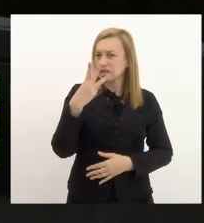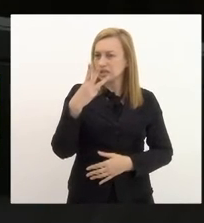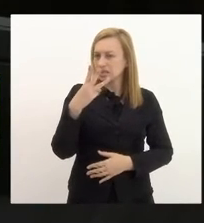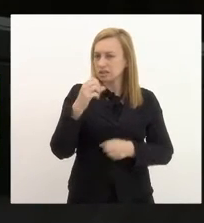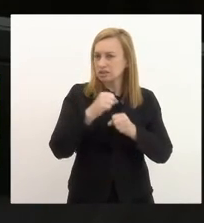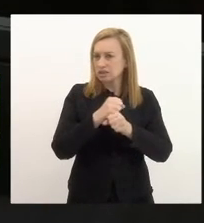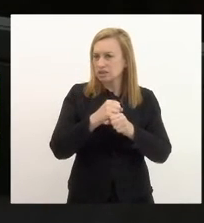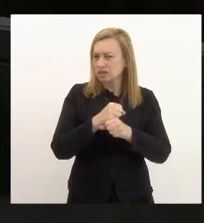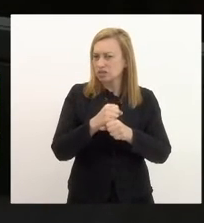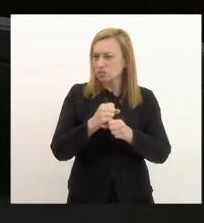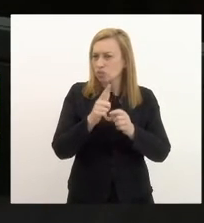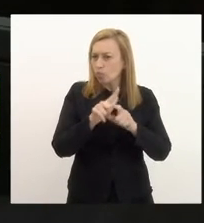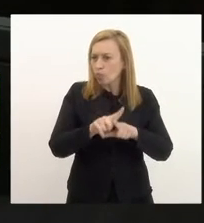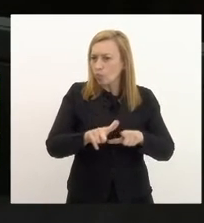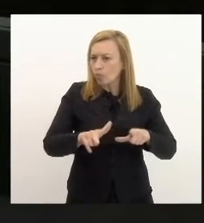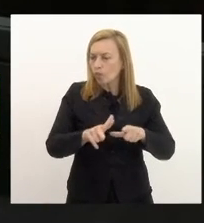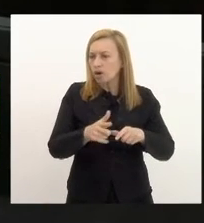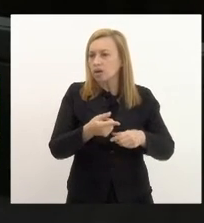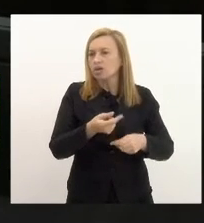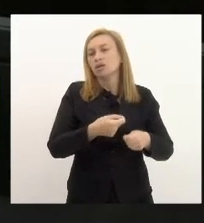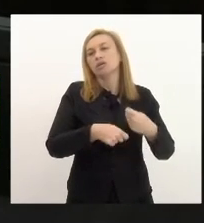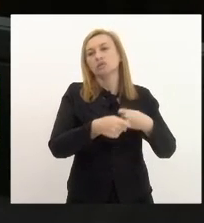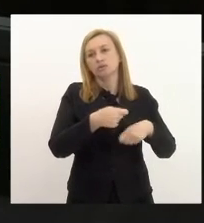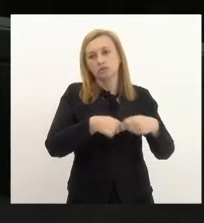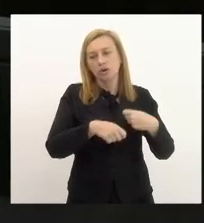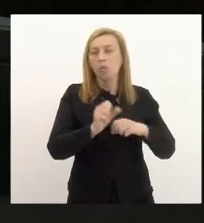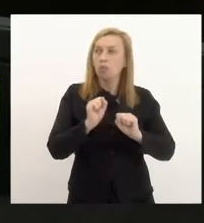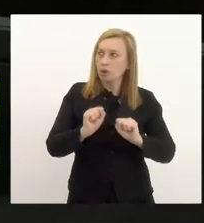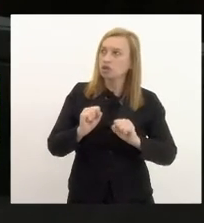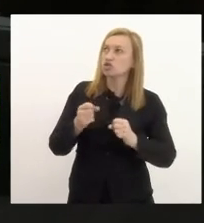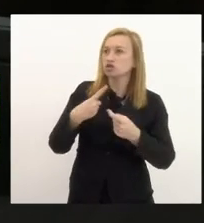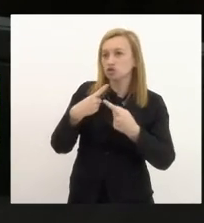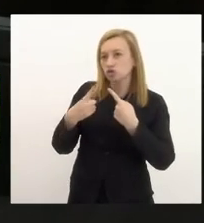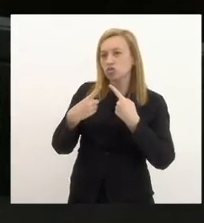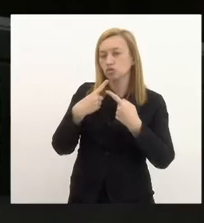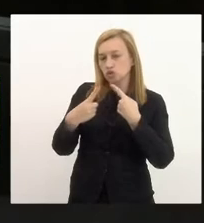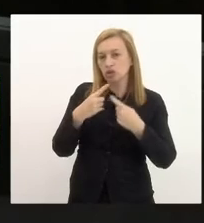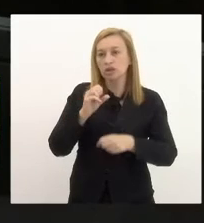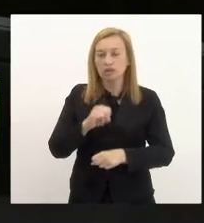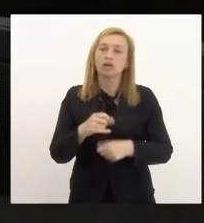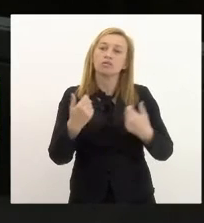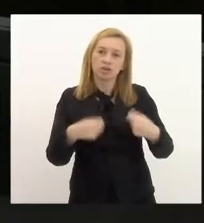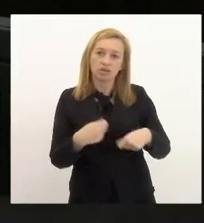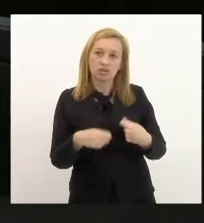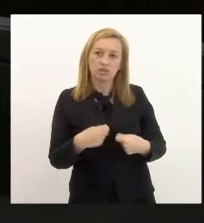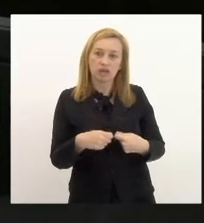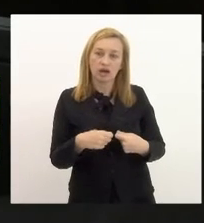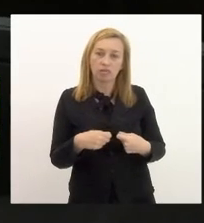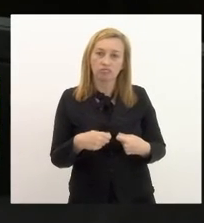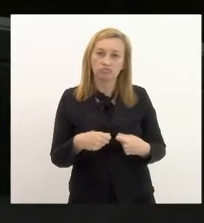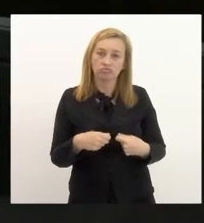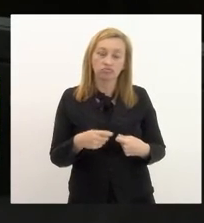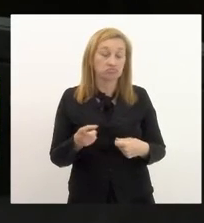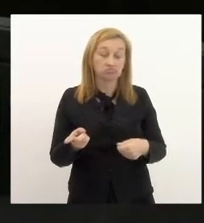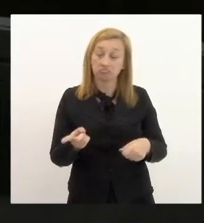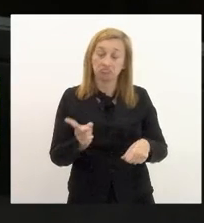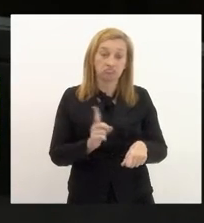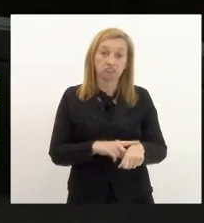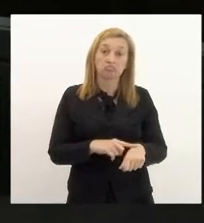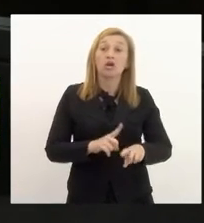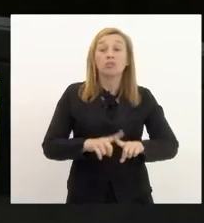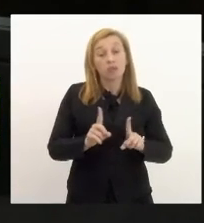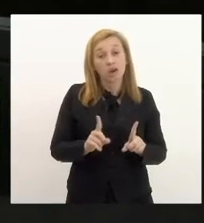um esvaziamento econômico e aí a gente pode discutir se for o caso eu acho que não é nesse momento